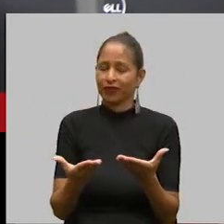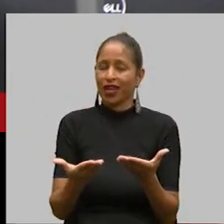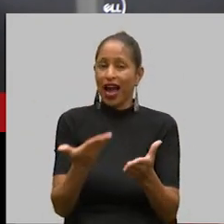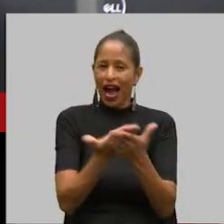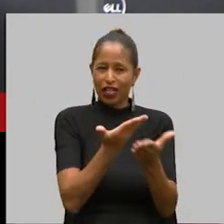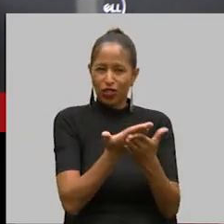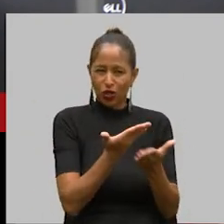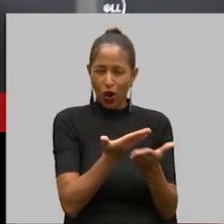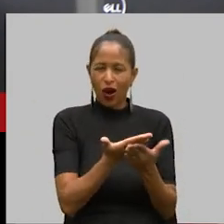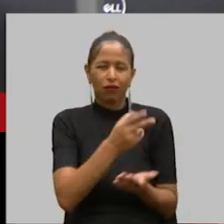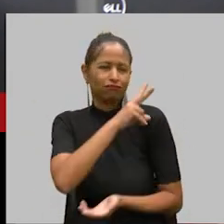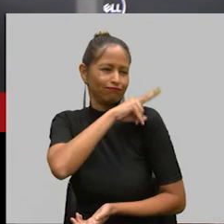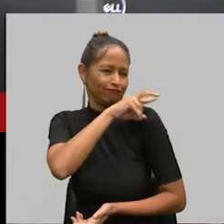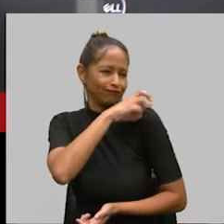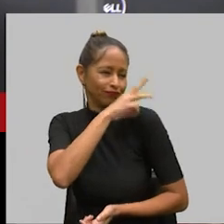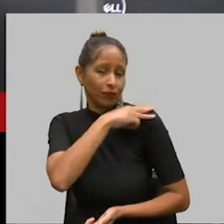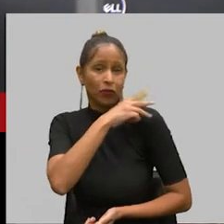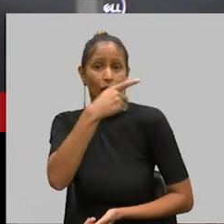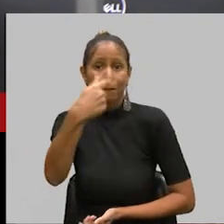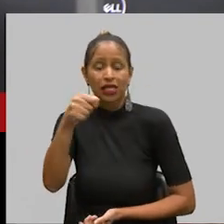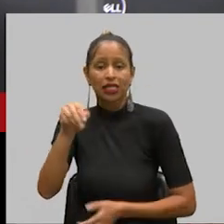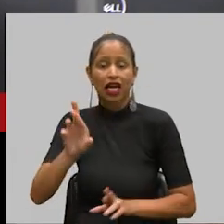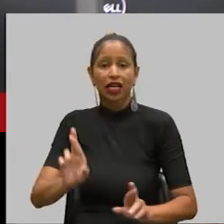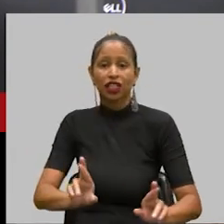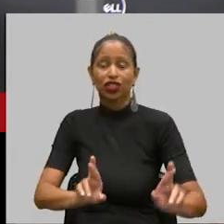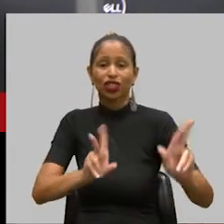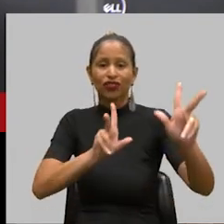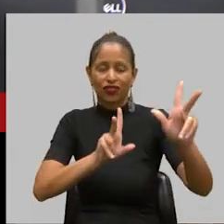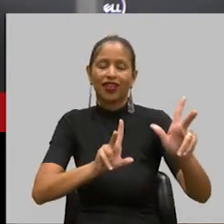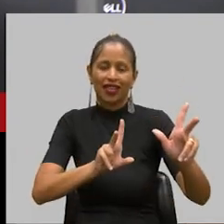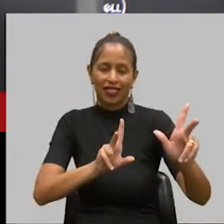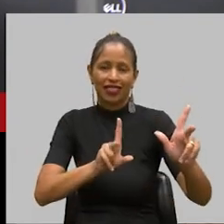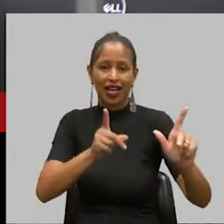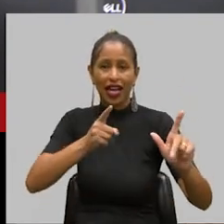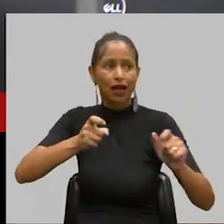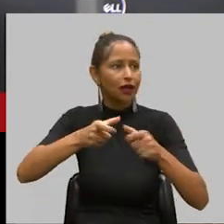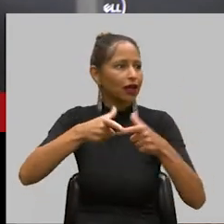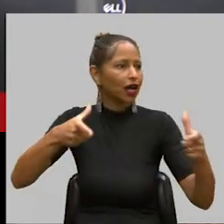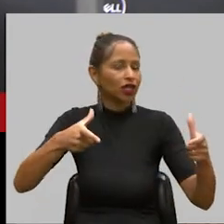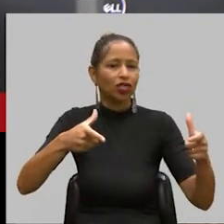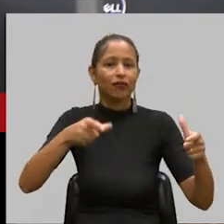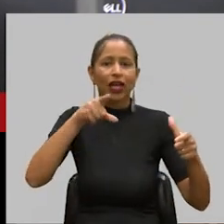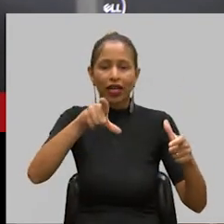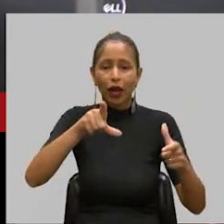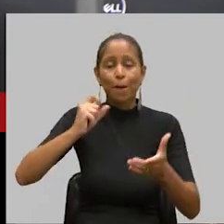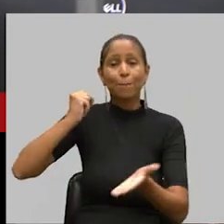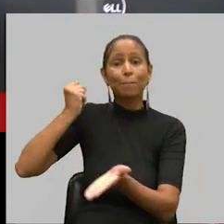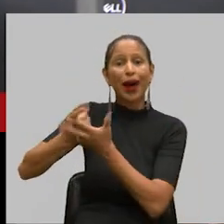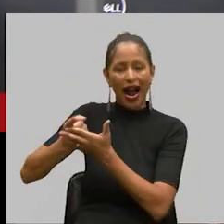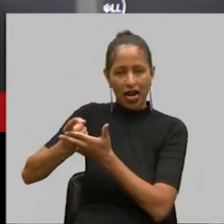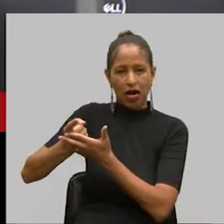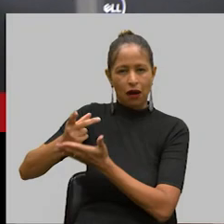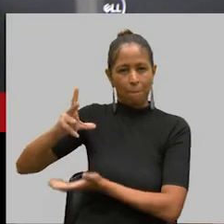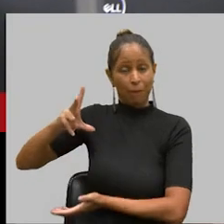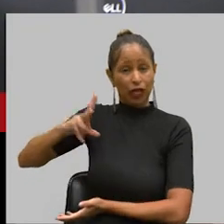ser algo eh em que esteja uma diferença enorme entre aqueles que pagam pelo ensino privado caro e